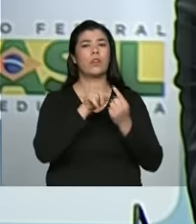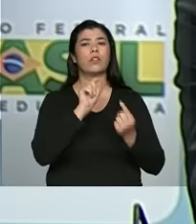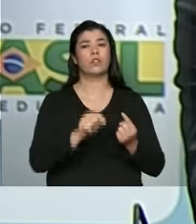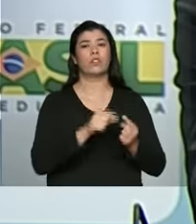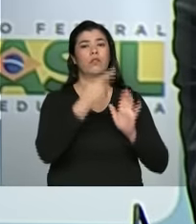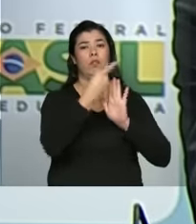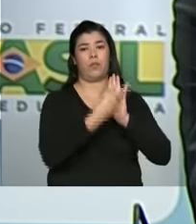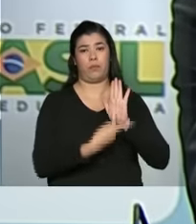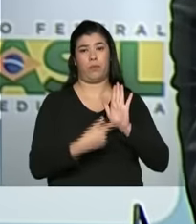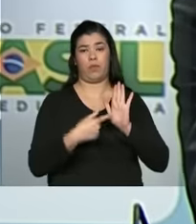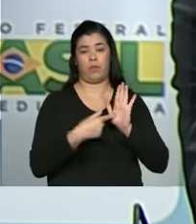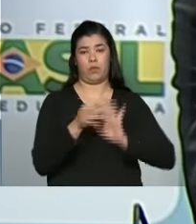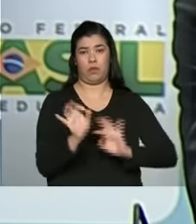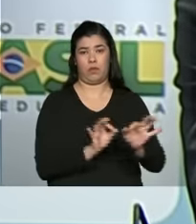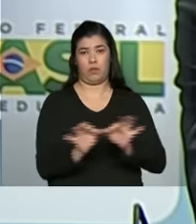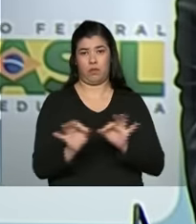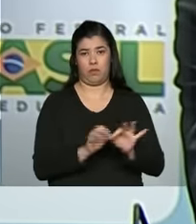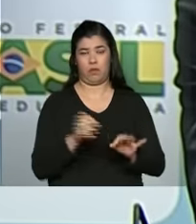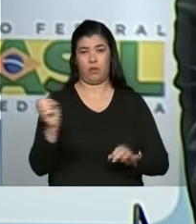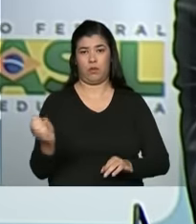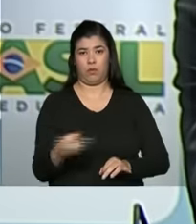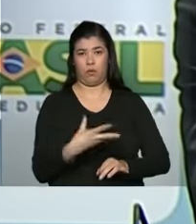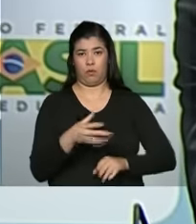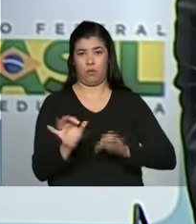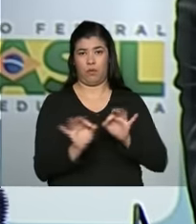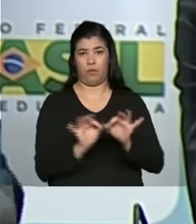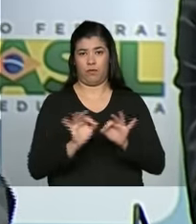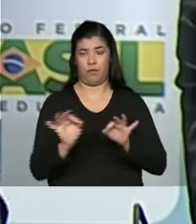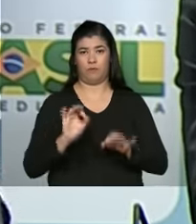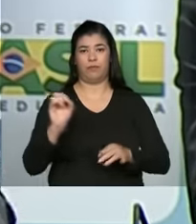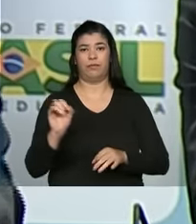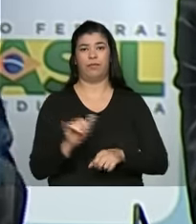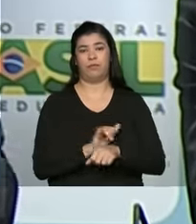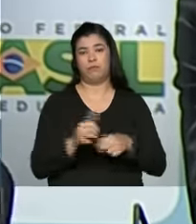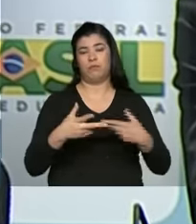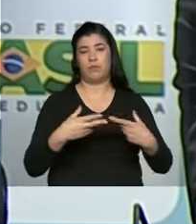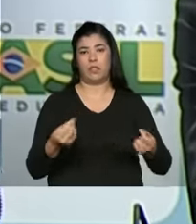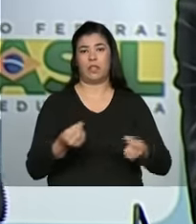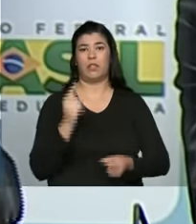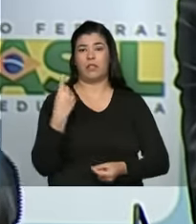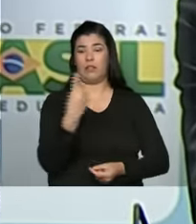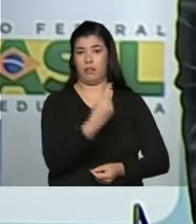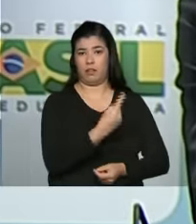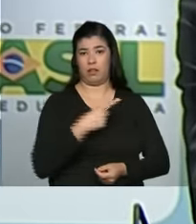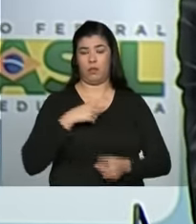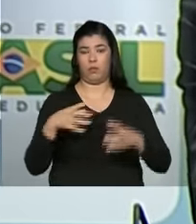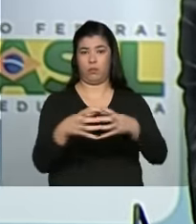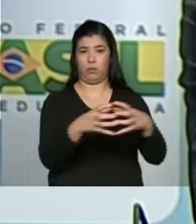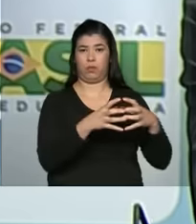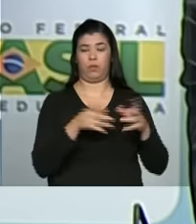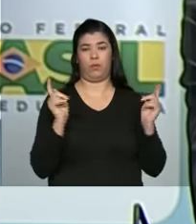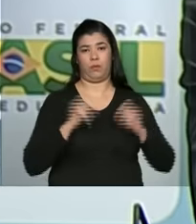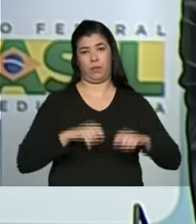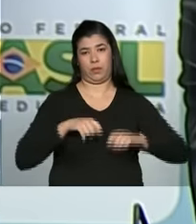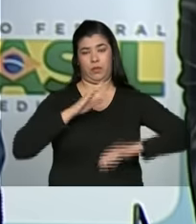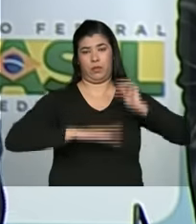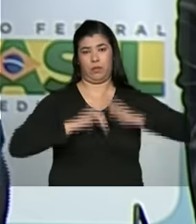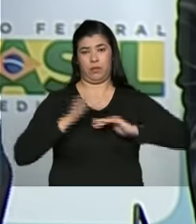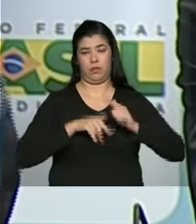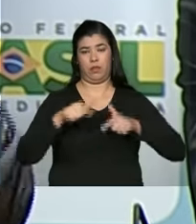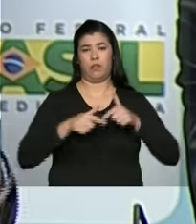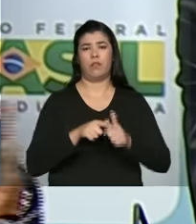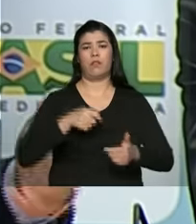propor uma reestruturação do tema né enquanto os órgãos competentes agiriam no sentido das medidas eh